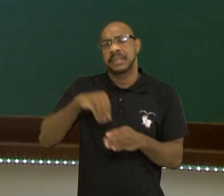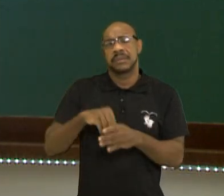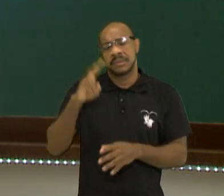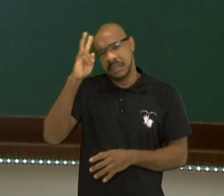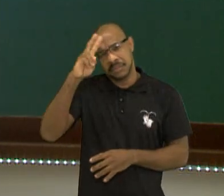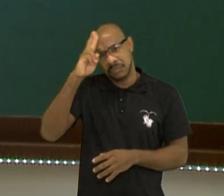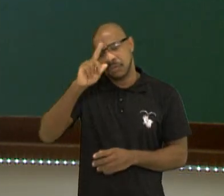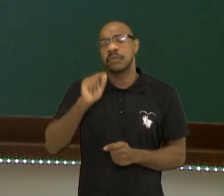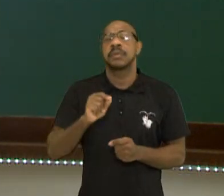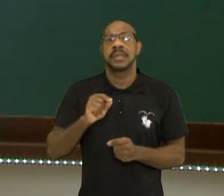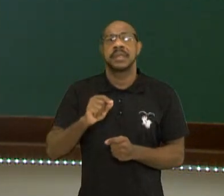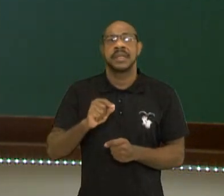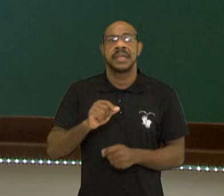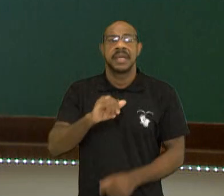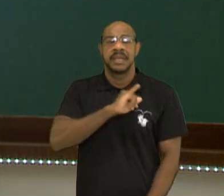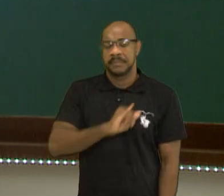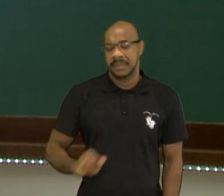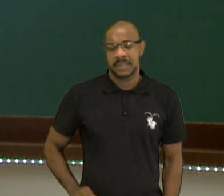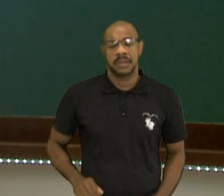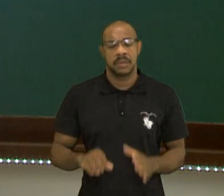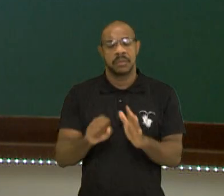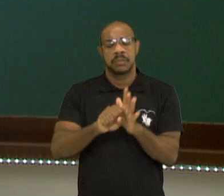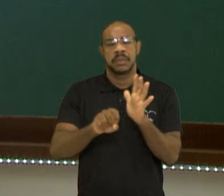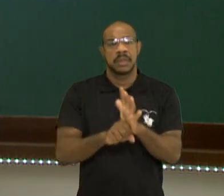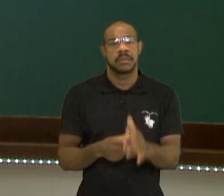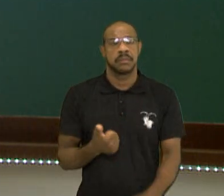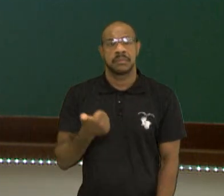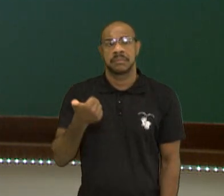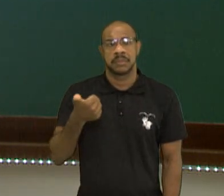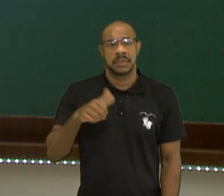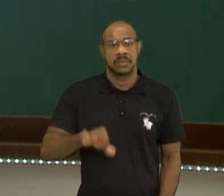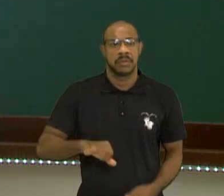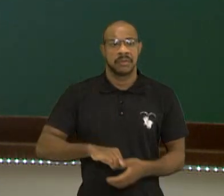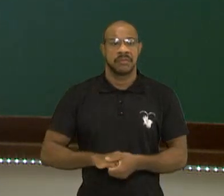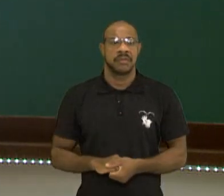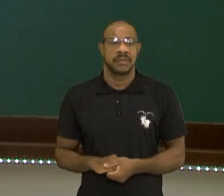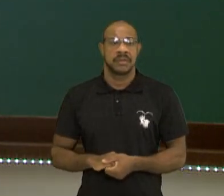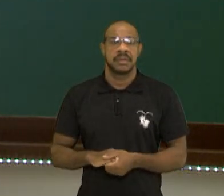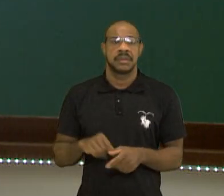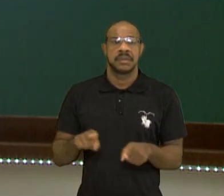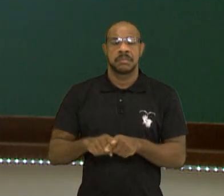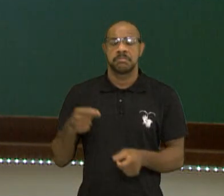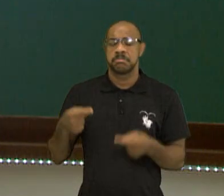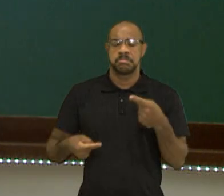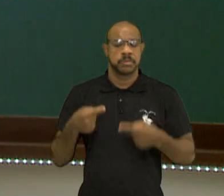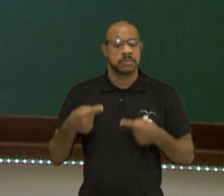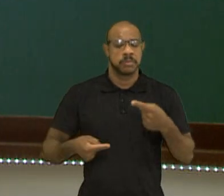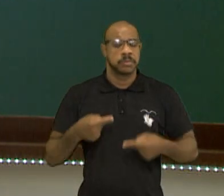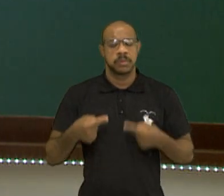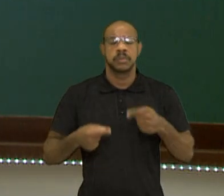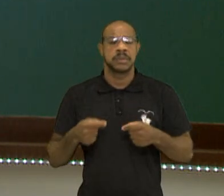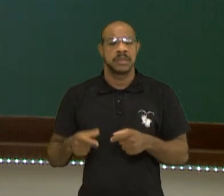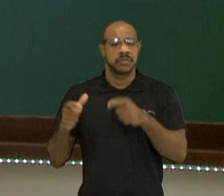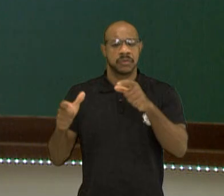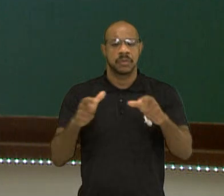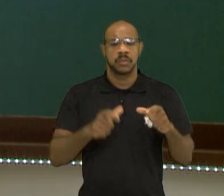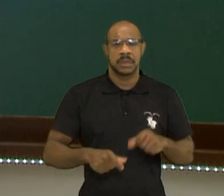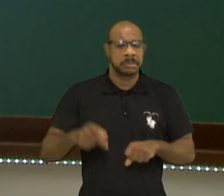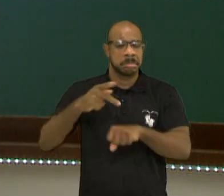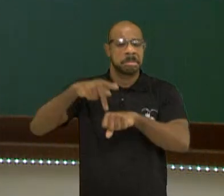século XIX. A dominação de territórios e a disputa entre nações.